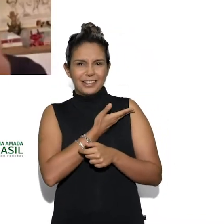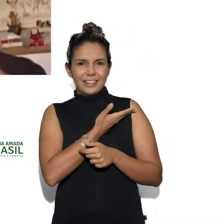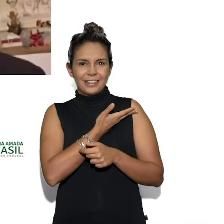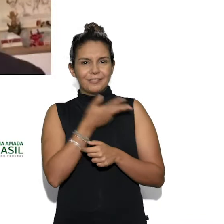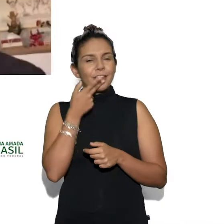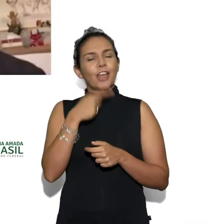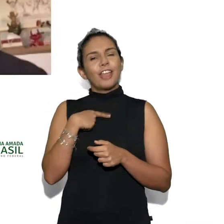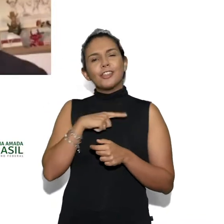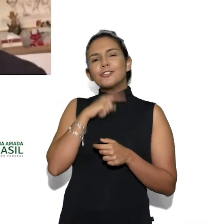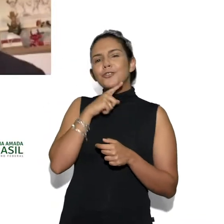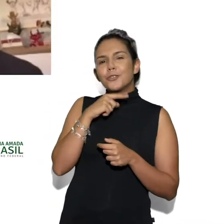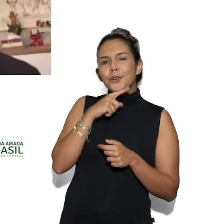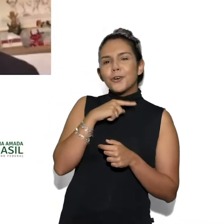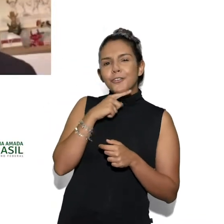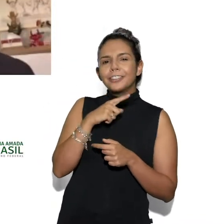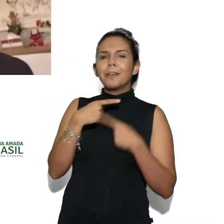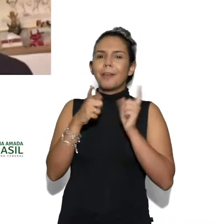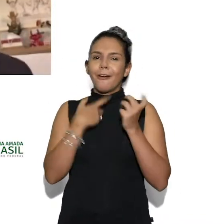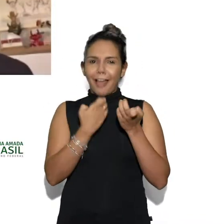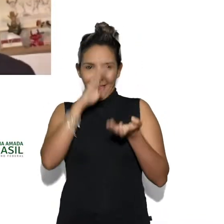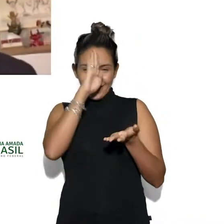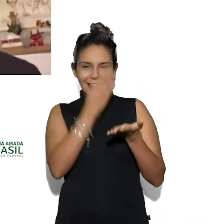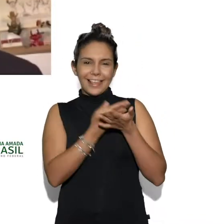tenho dúvidas, mas eu quero crer que sim.